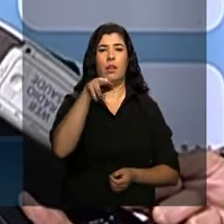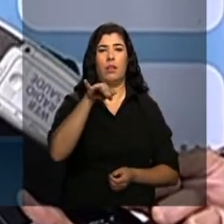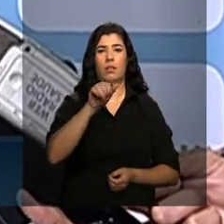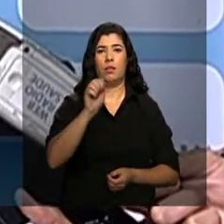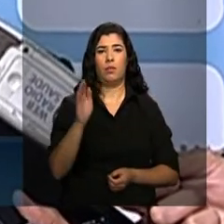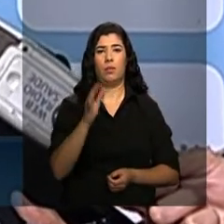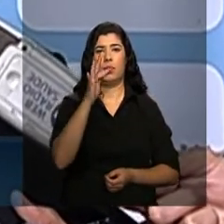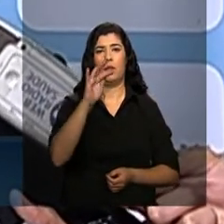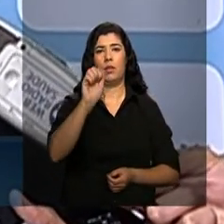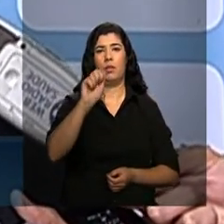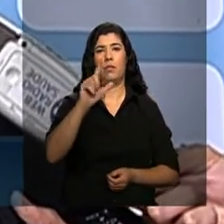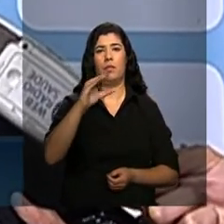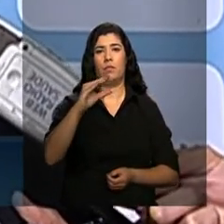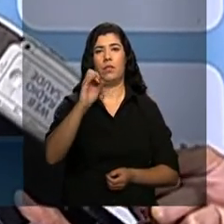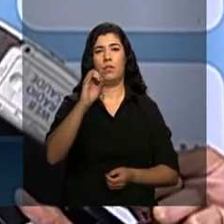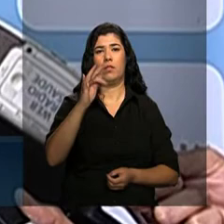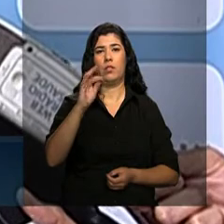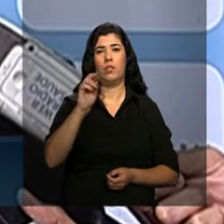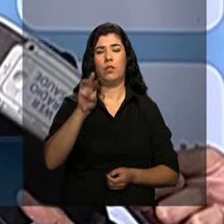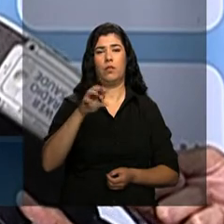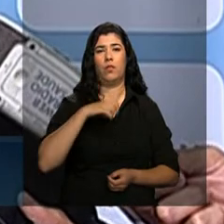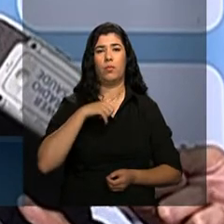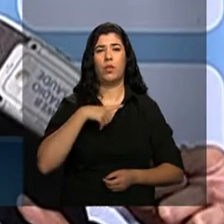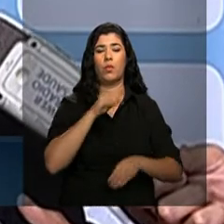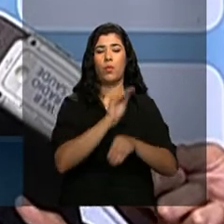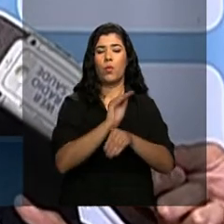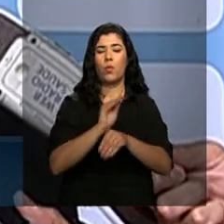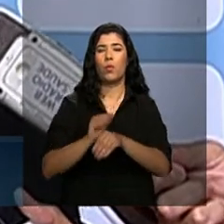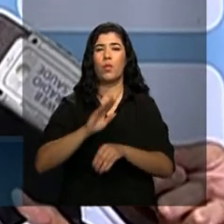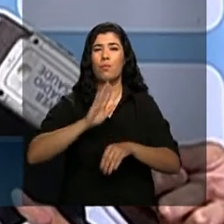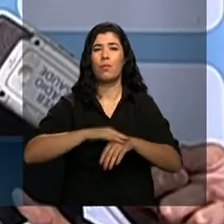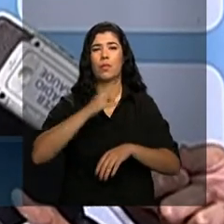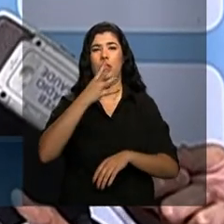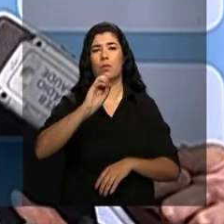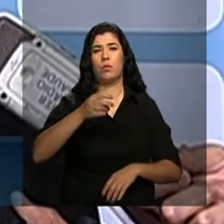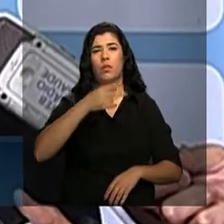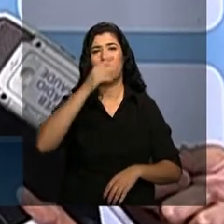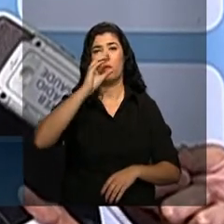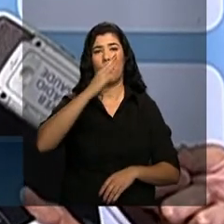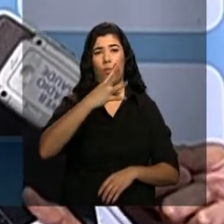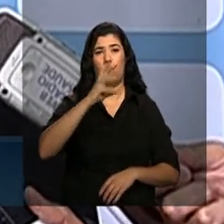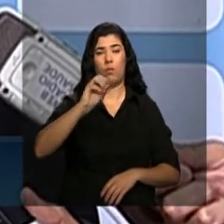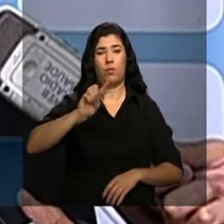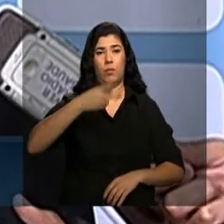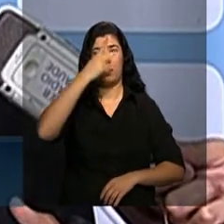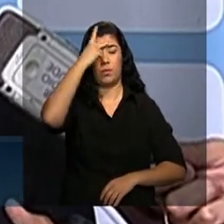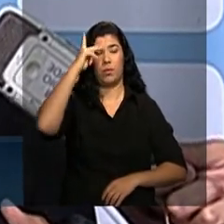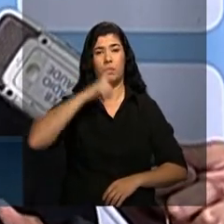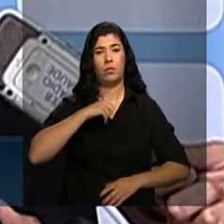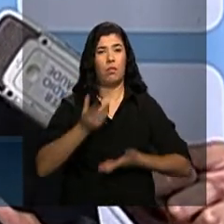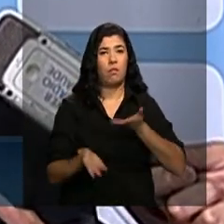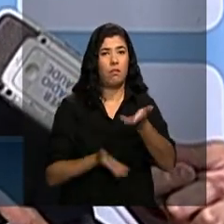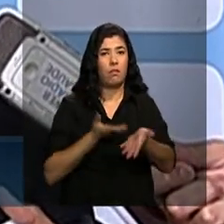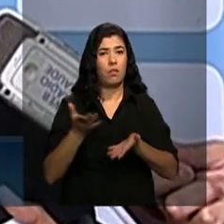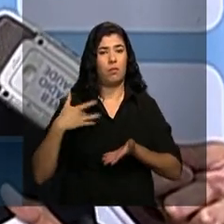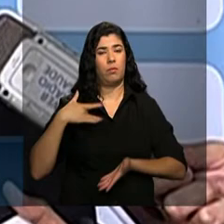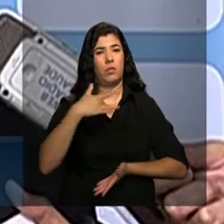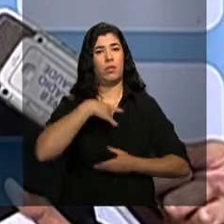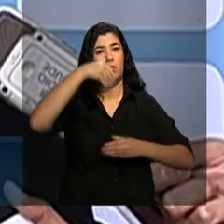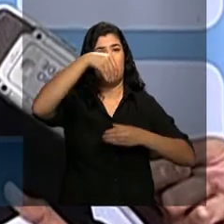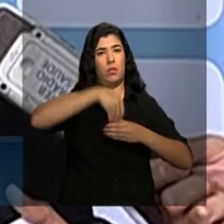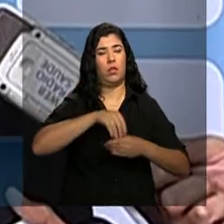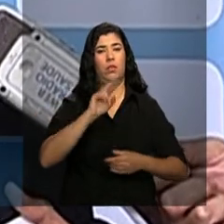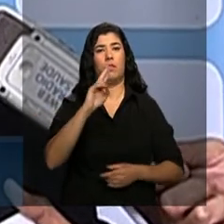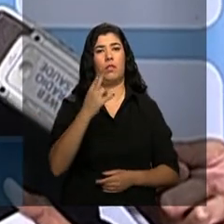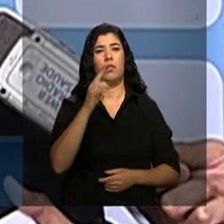monitorar o cuidado que é oferecido a mais de 40 mil brasileiros que são tratados na nossa rede, na nossa